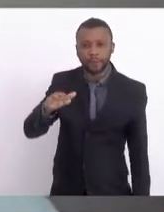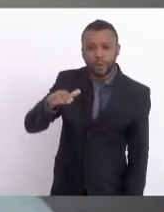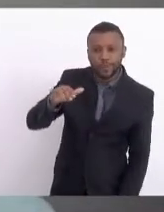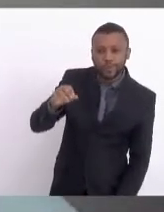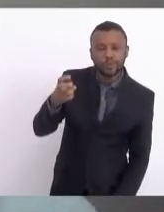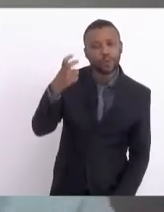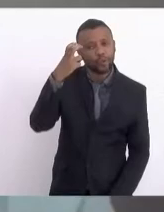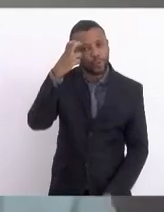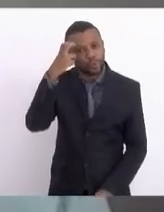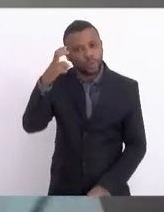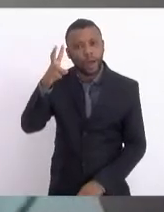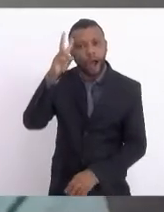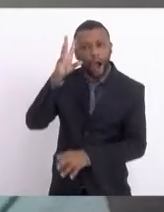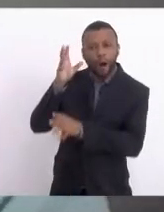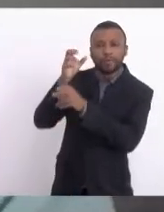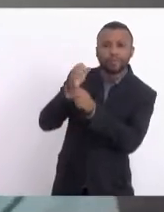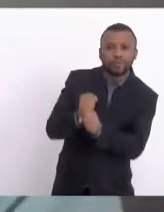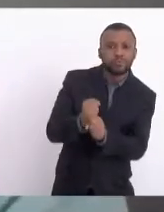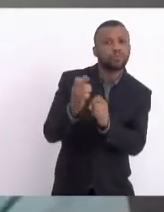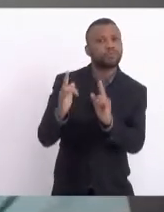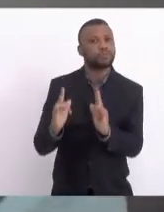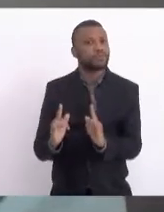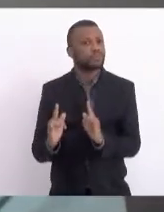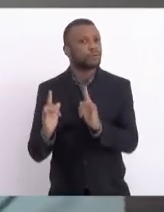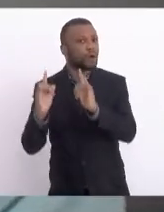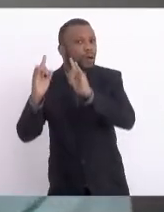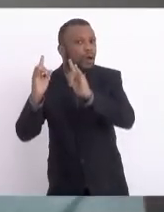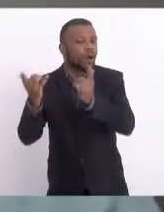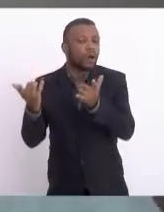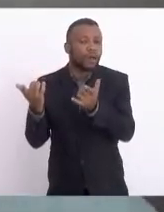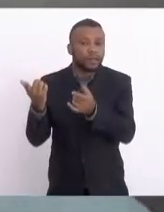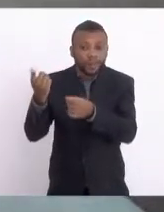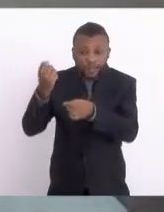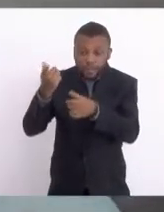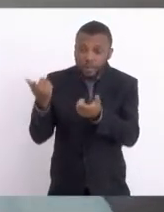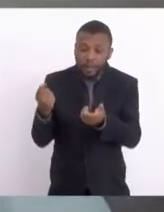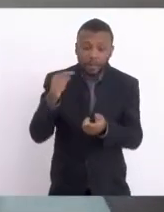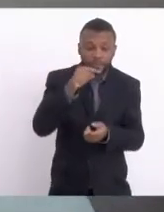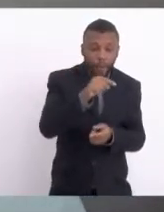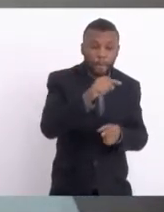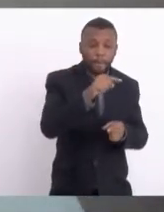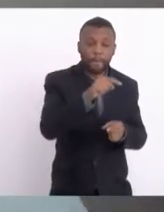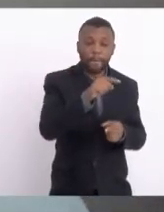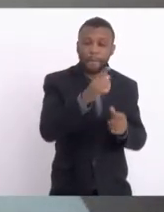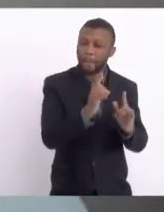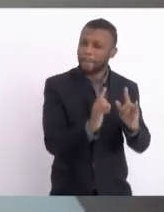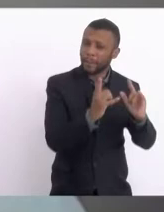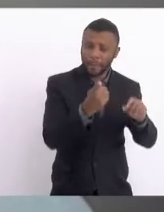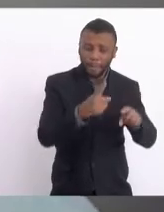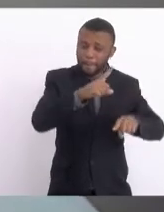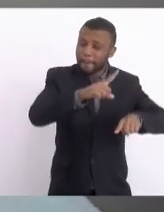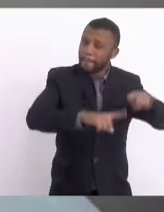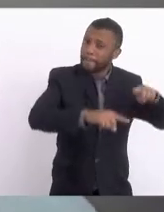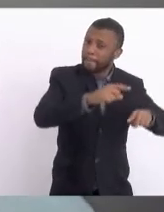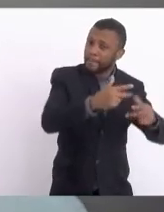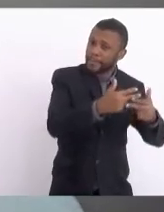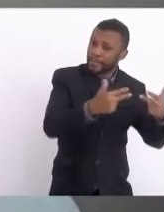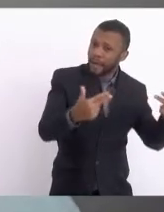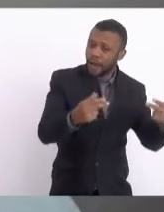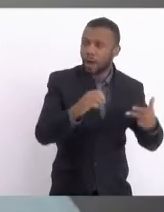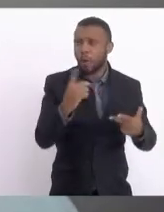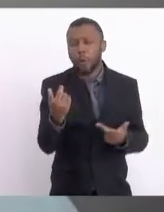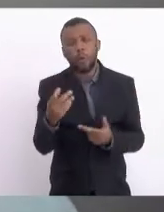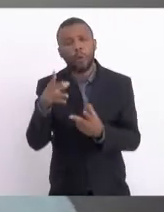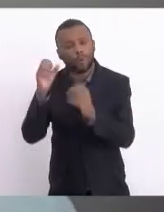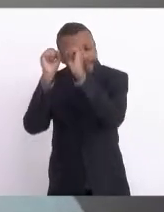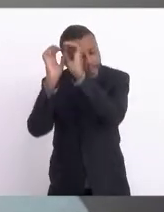cultural, os nossos prédios, etc., né, quanto material quanto imaterial. Então, nesse sentido, eu queria só destacar isso. Eu gosto muito do Rock